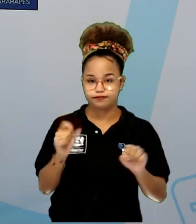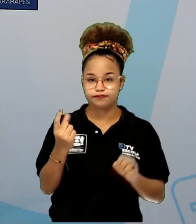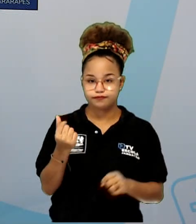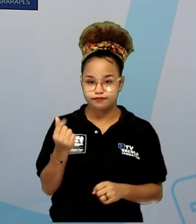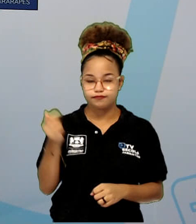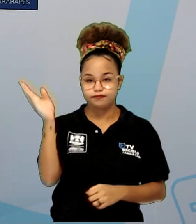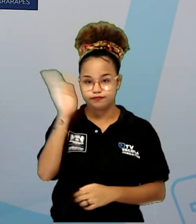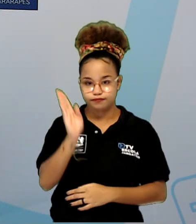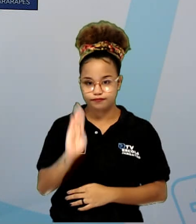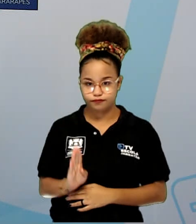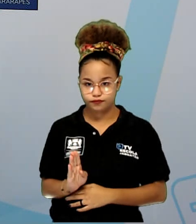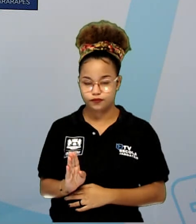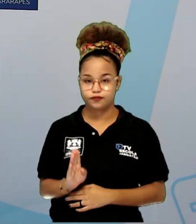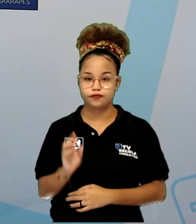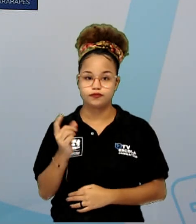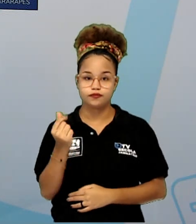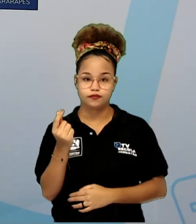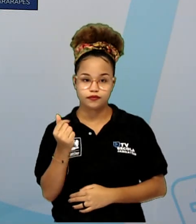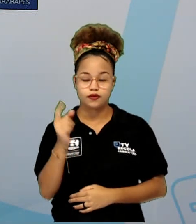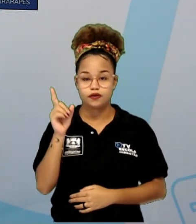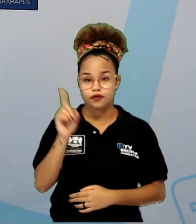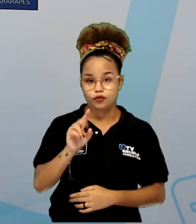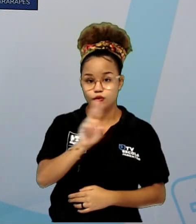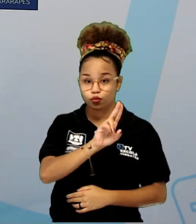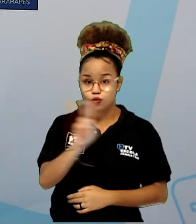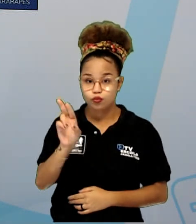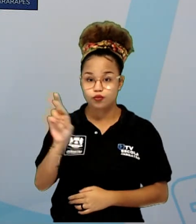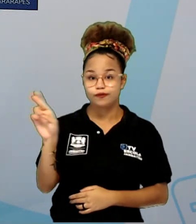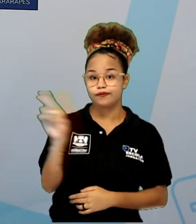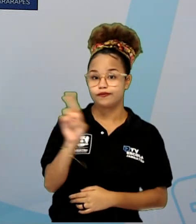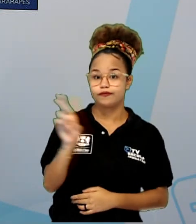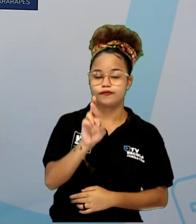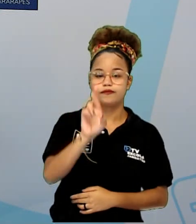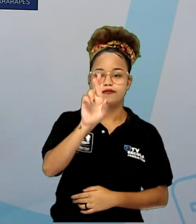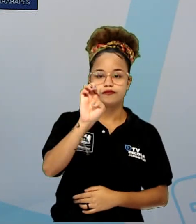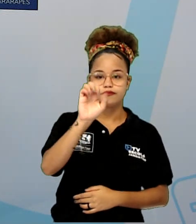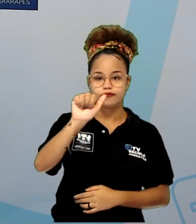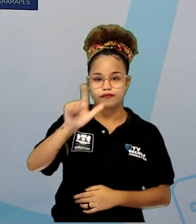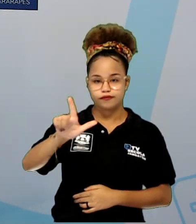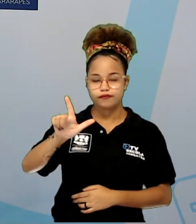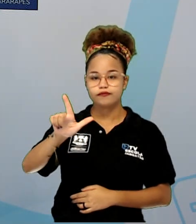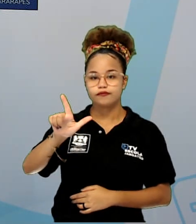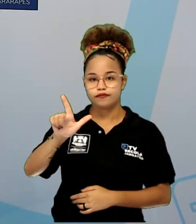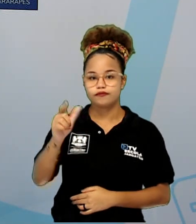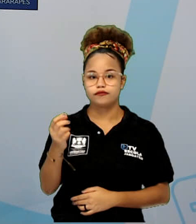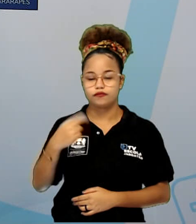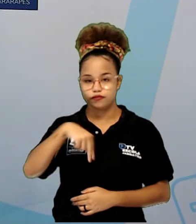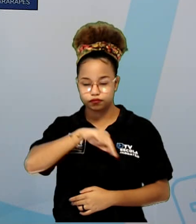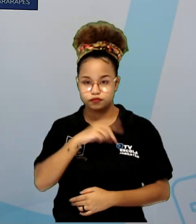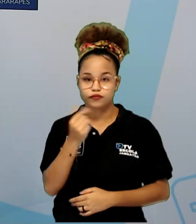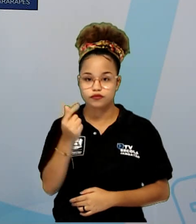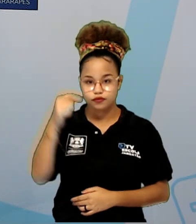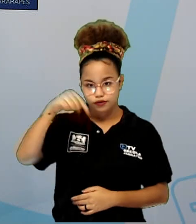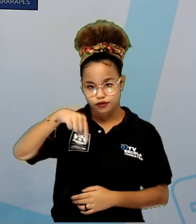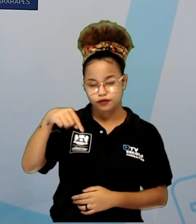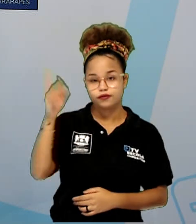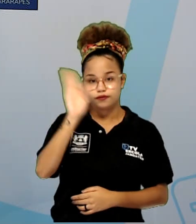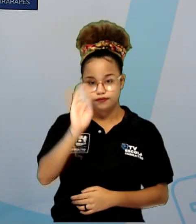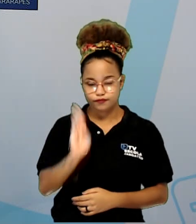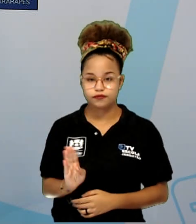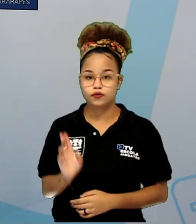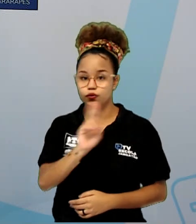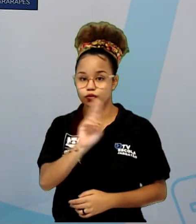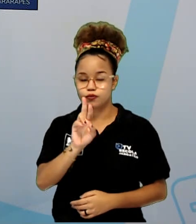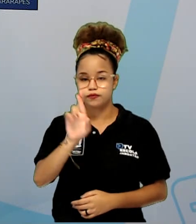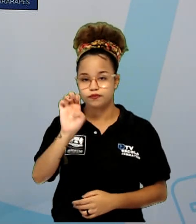brasileiro, o dinheiro é chamado de real. O nosso dinheiro aqui, que circula no Brasil, ele é